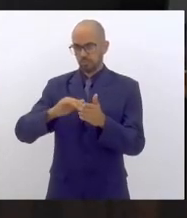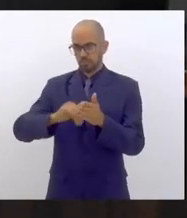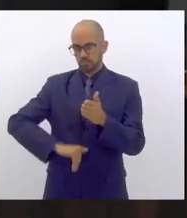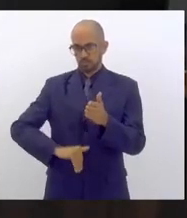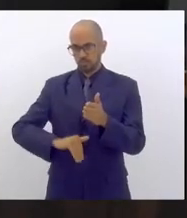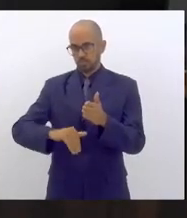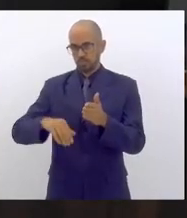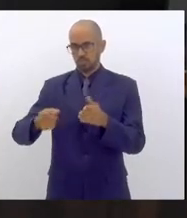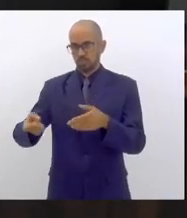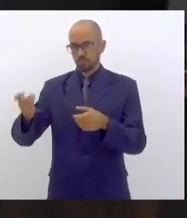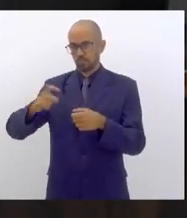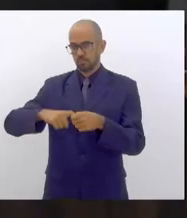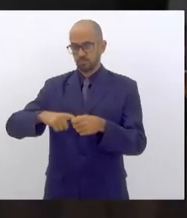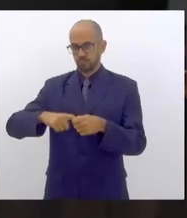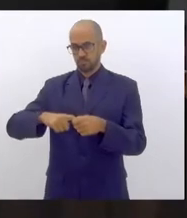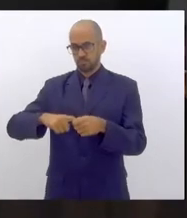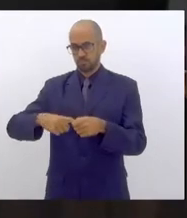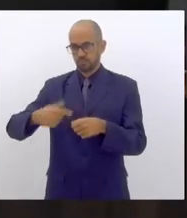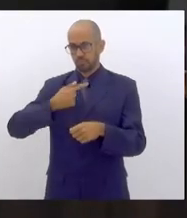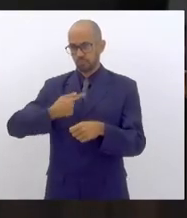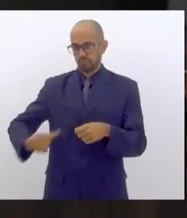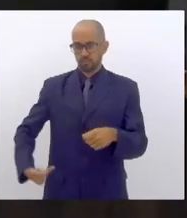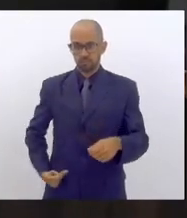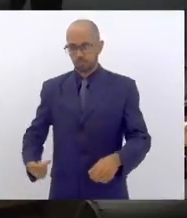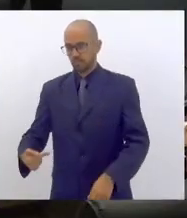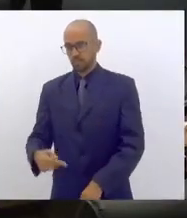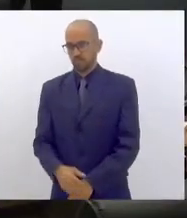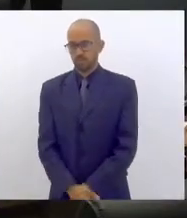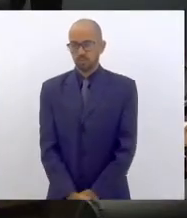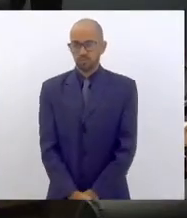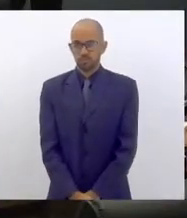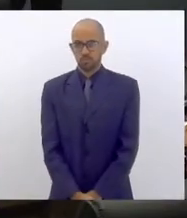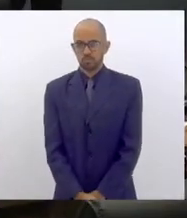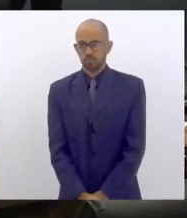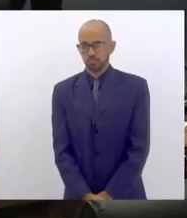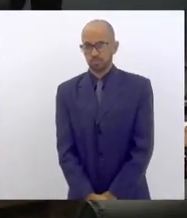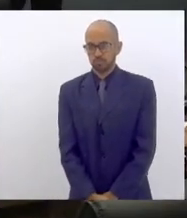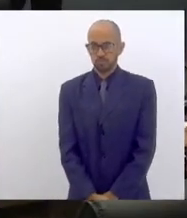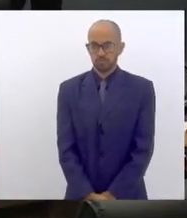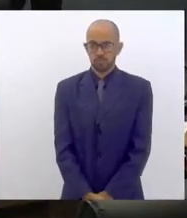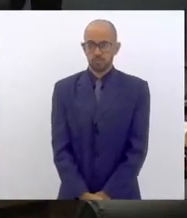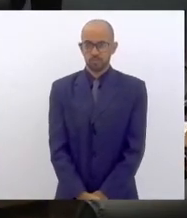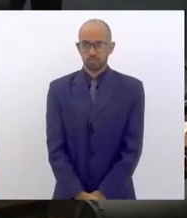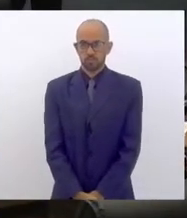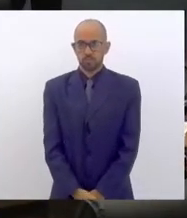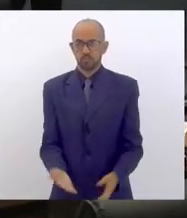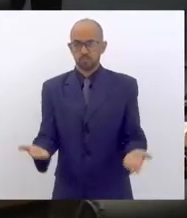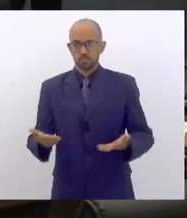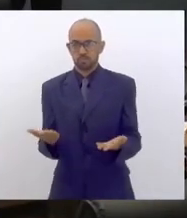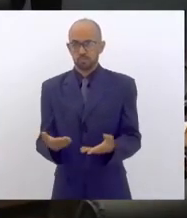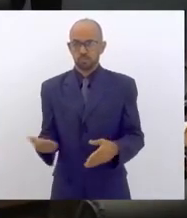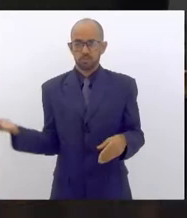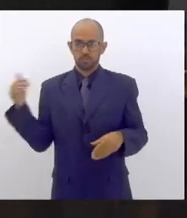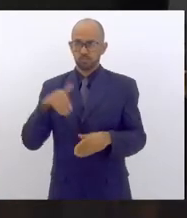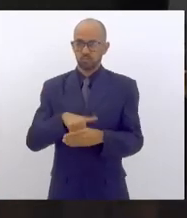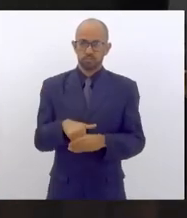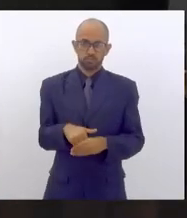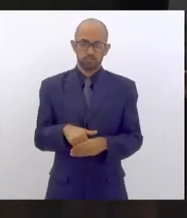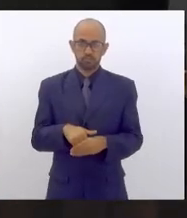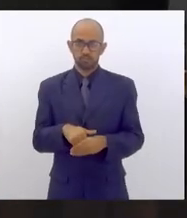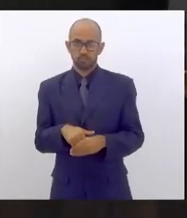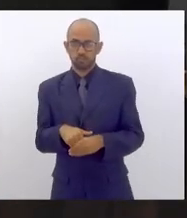derrubados e retornam ao governador. Vamos votar os vetos